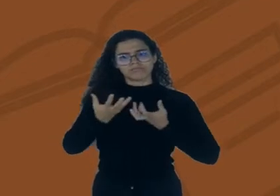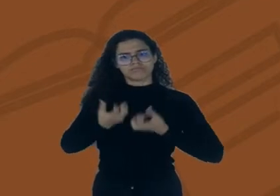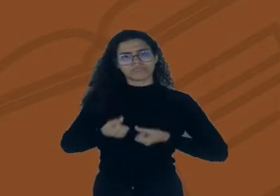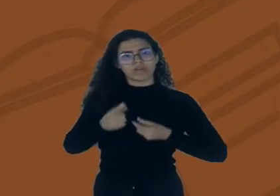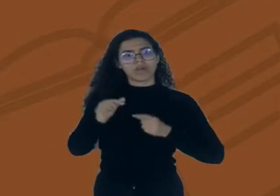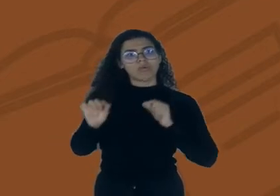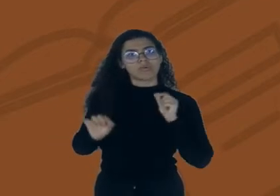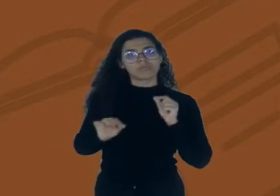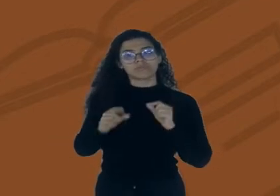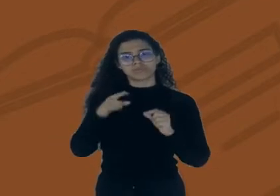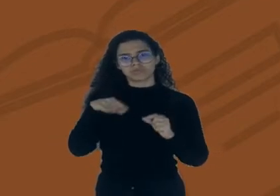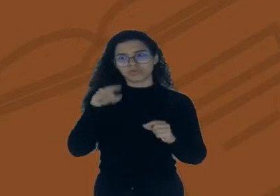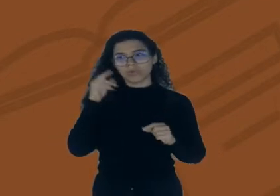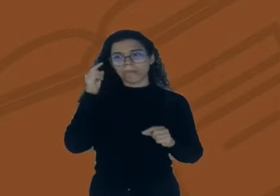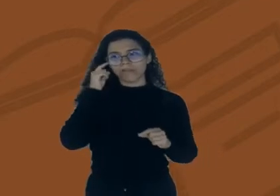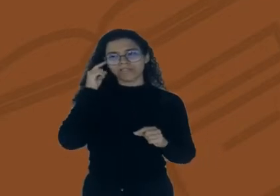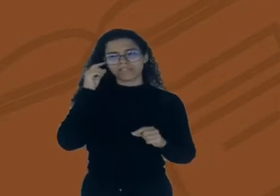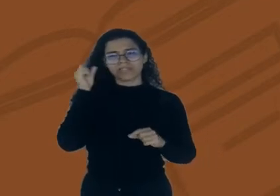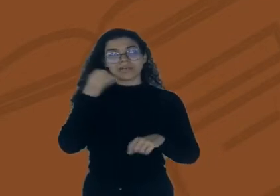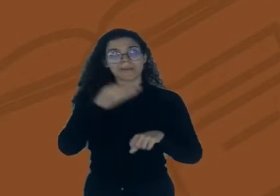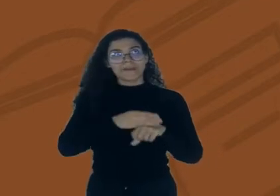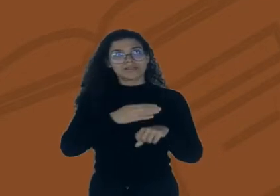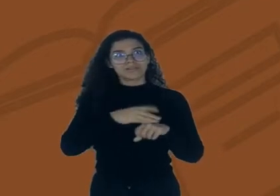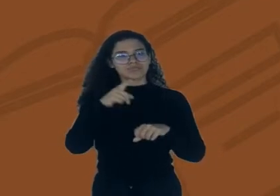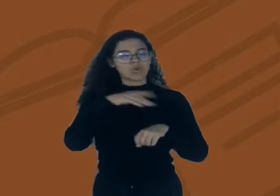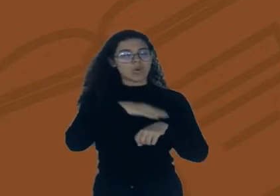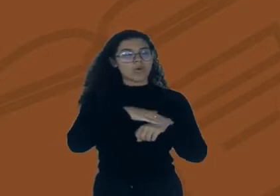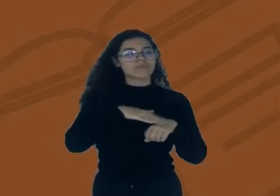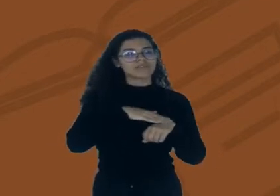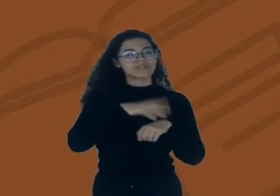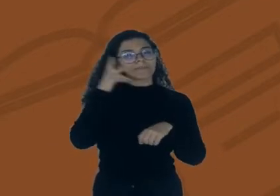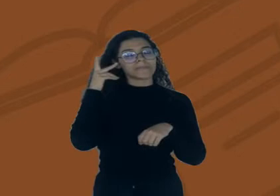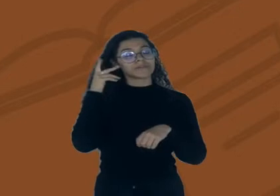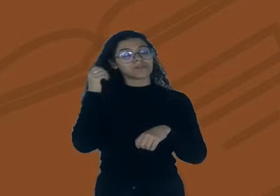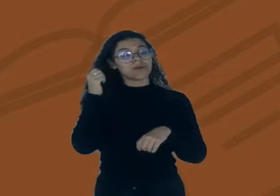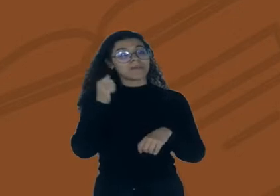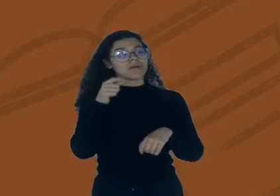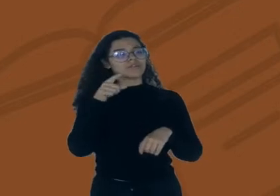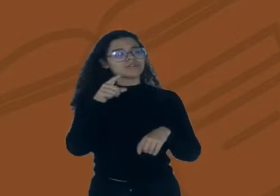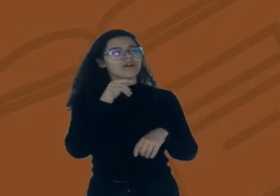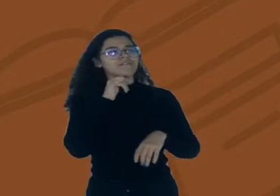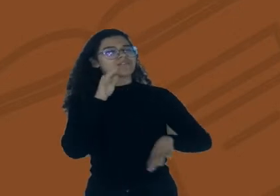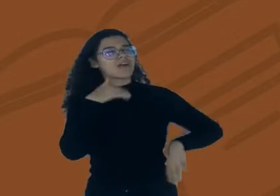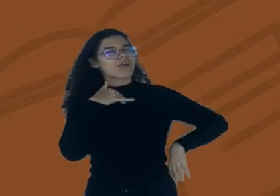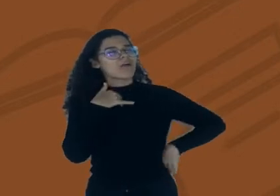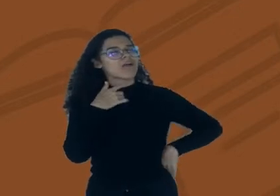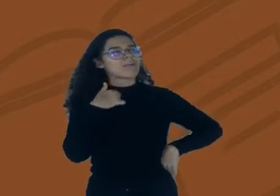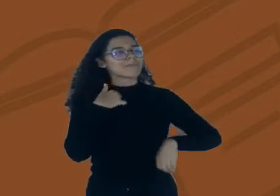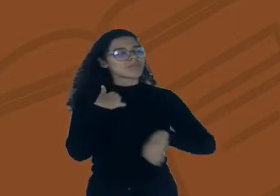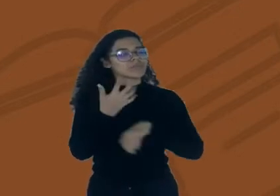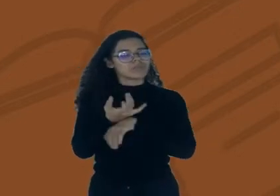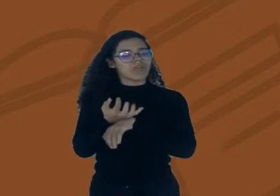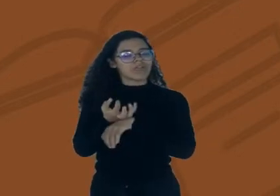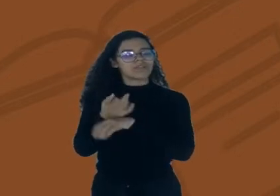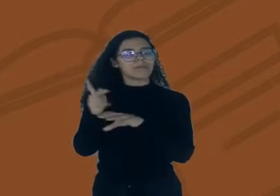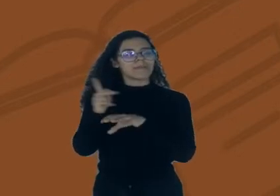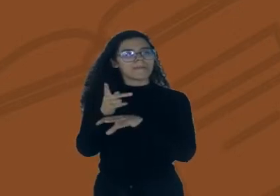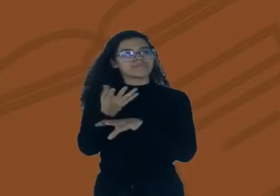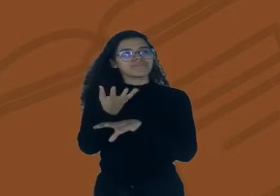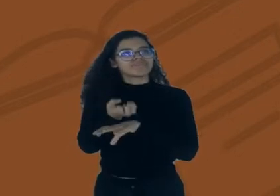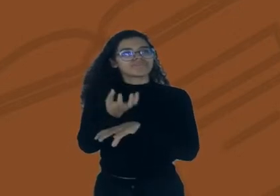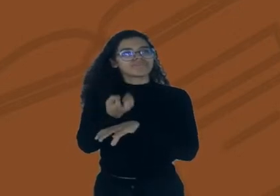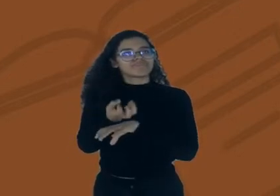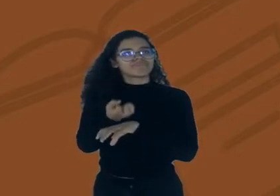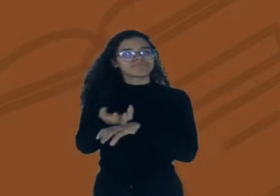prática? Você conversando com alguém? Pode falar, pode falar. Eu estou captando pelos meus dendritos. Olha só, a gente vai colocando em prática e